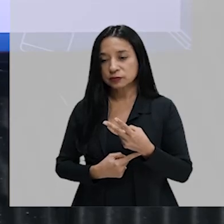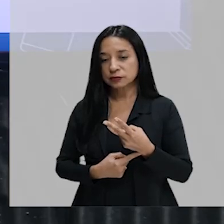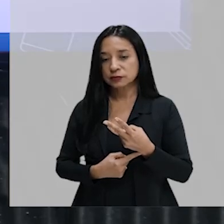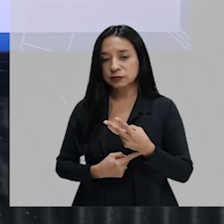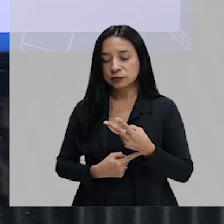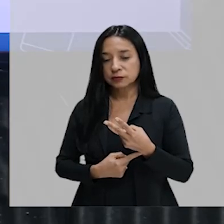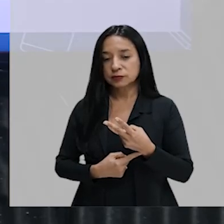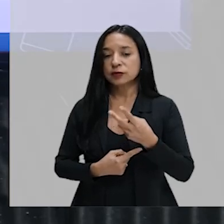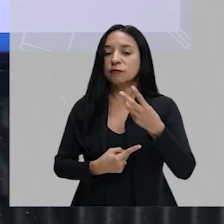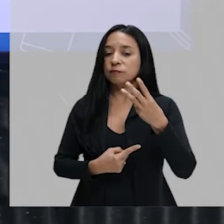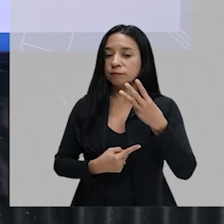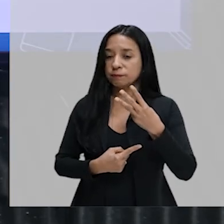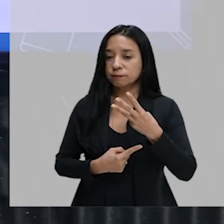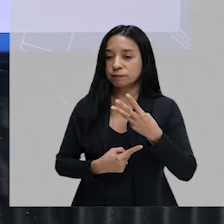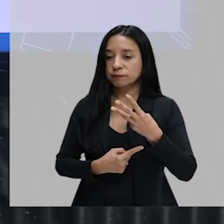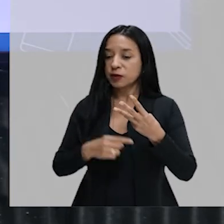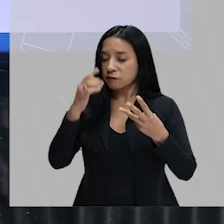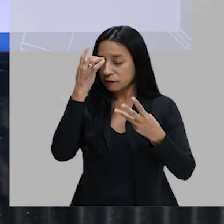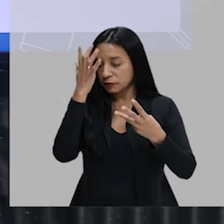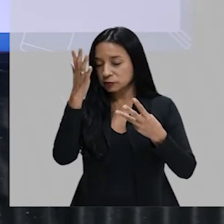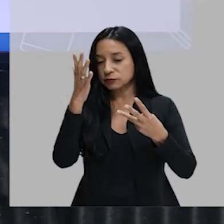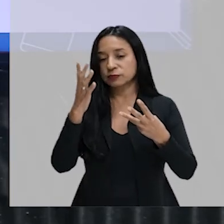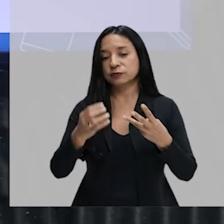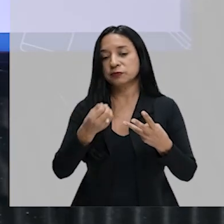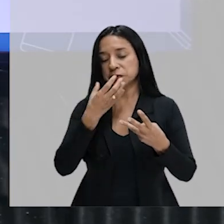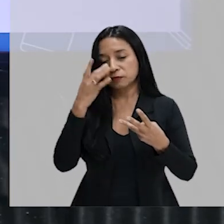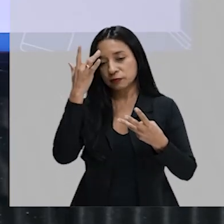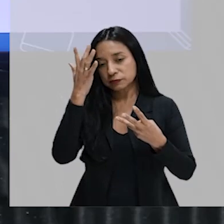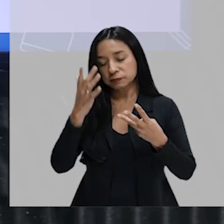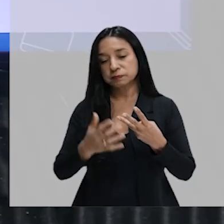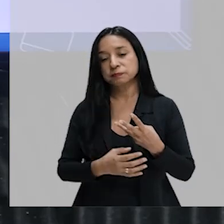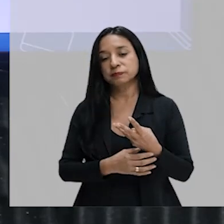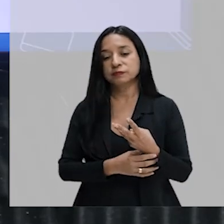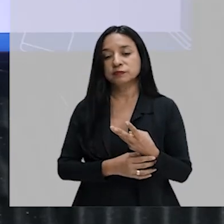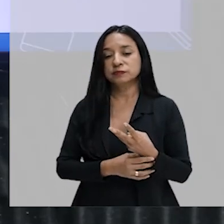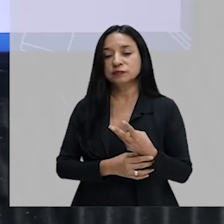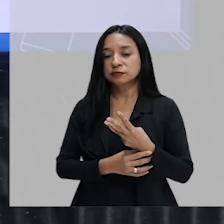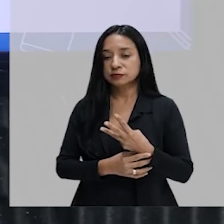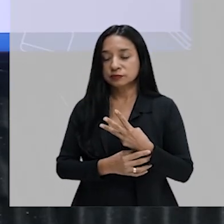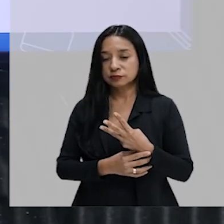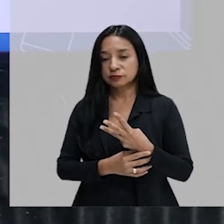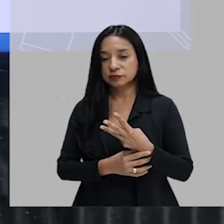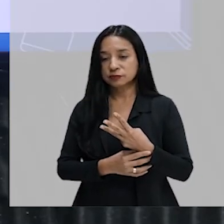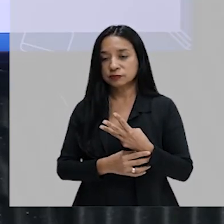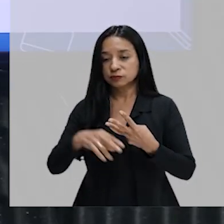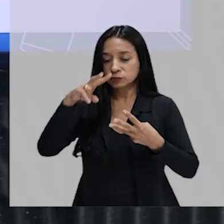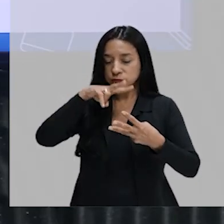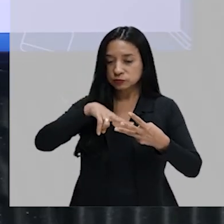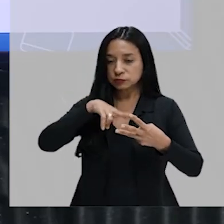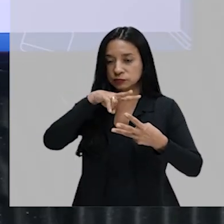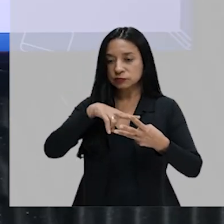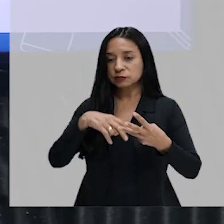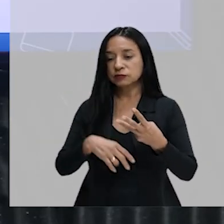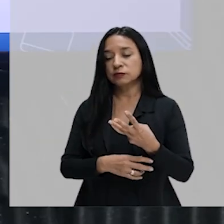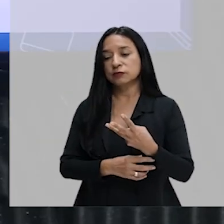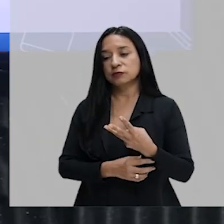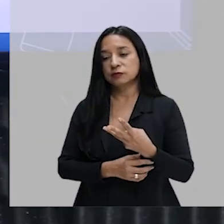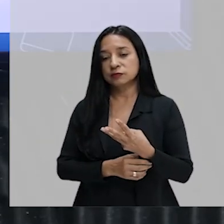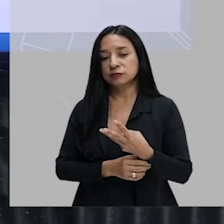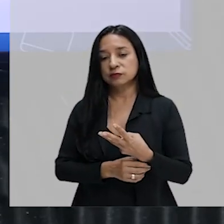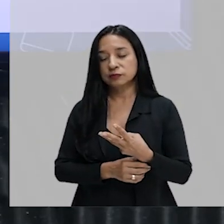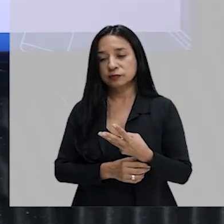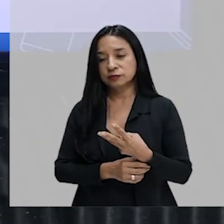prestem atenção a essas expressões, de forma o quê? Inconscientemente, aprisionado inconscientemente.